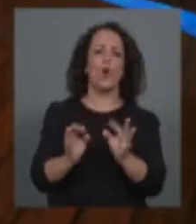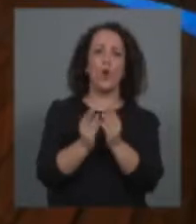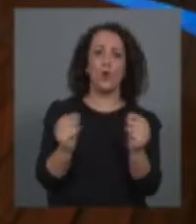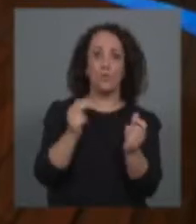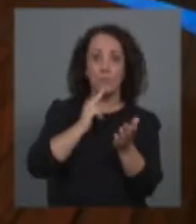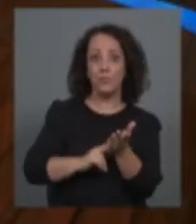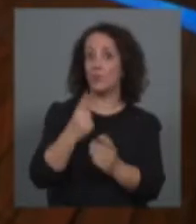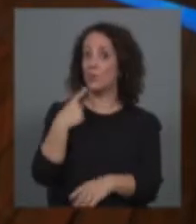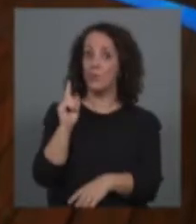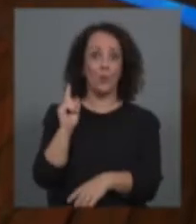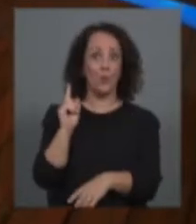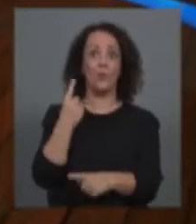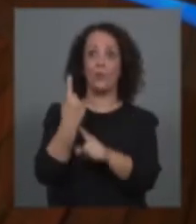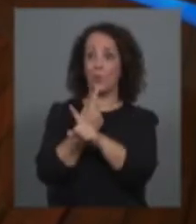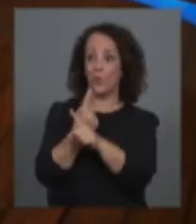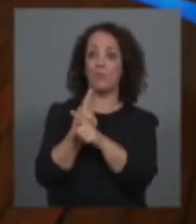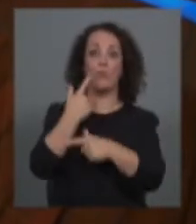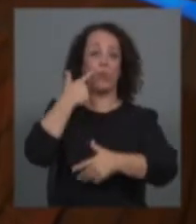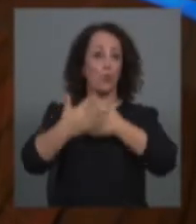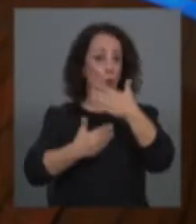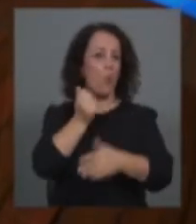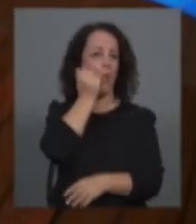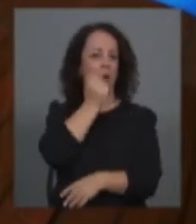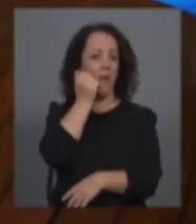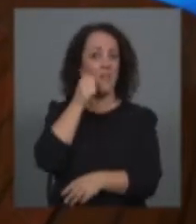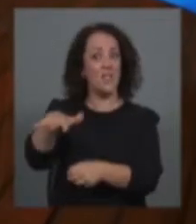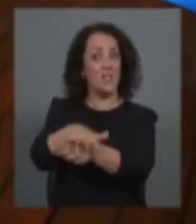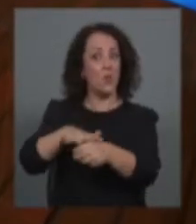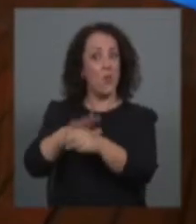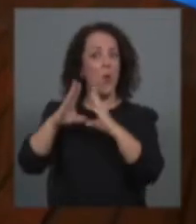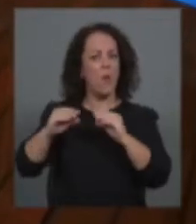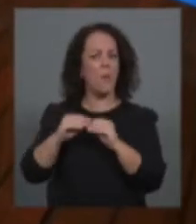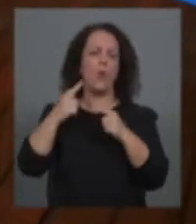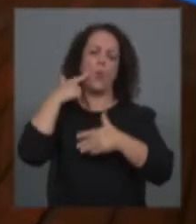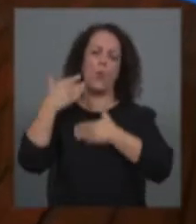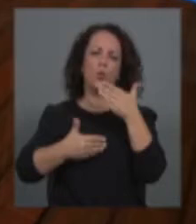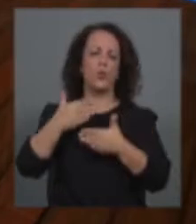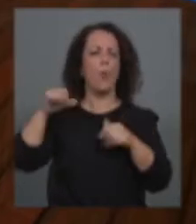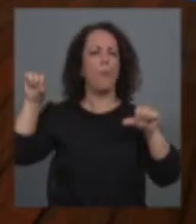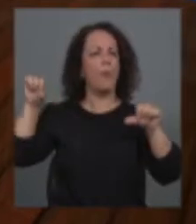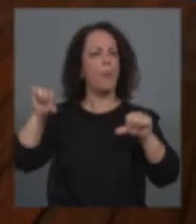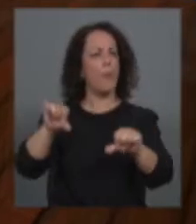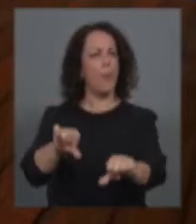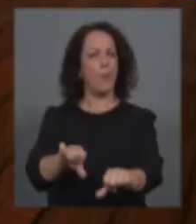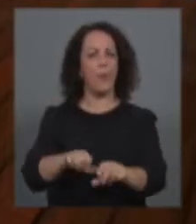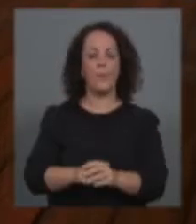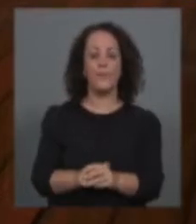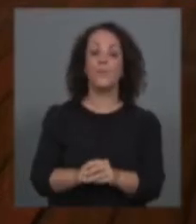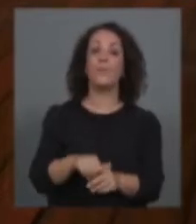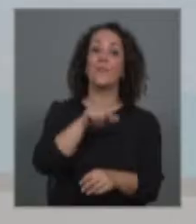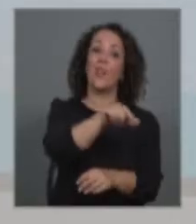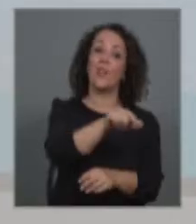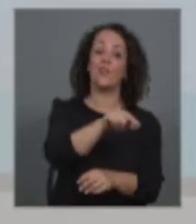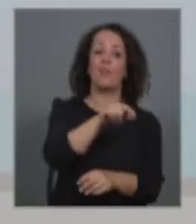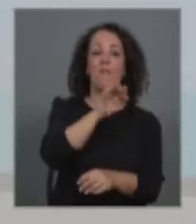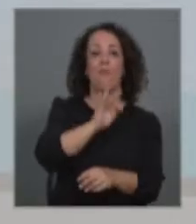está, as coisas continuam muito graves e de facto a situação no Líbano tem-se agravado dia para dia. Quem não esqueceu foi a Fundação Ajuda à Igreja que Sofre,